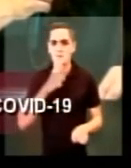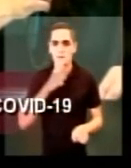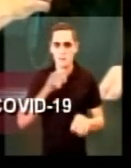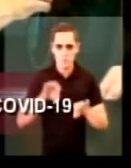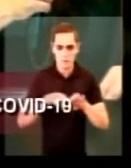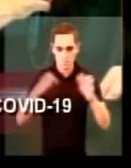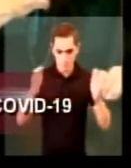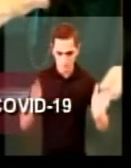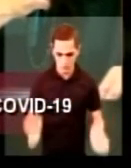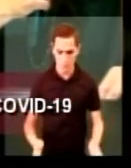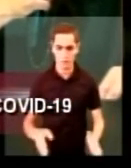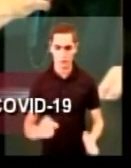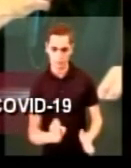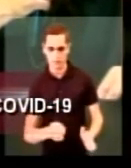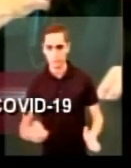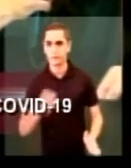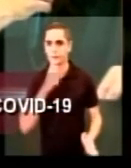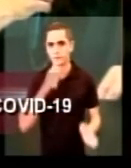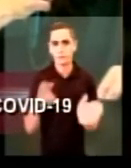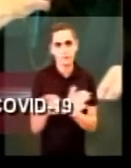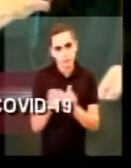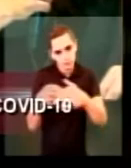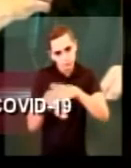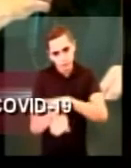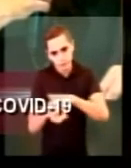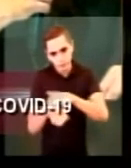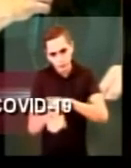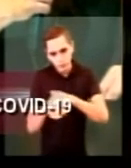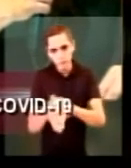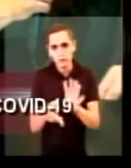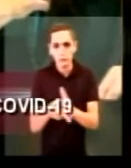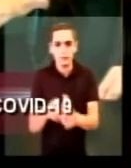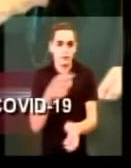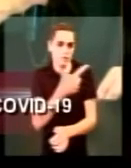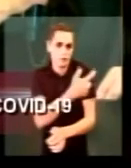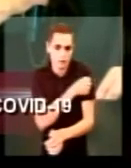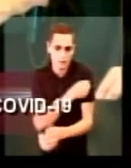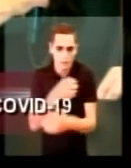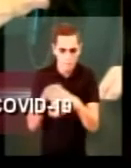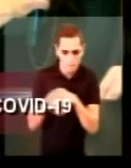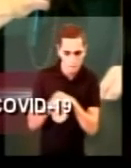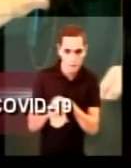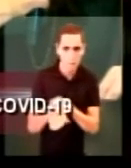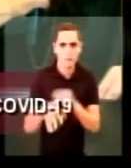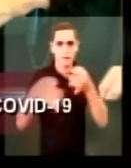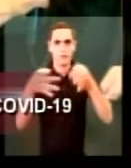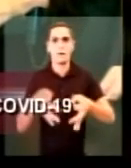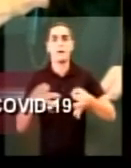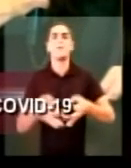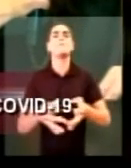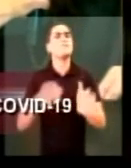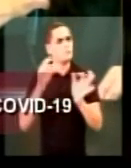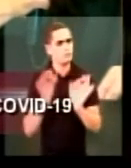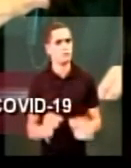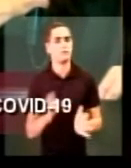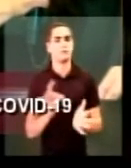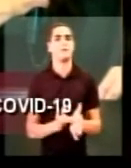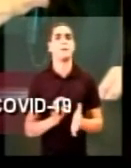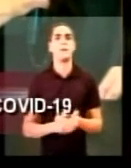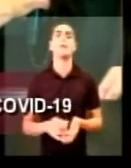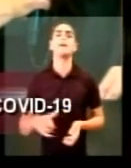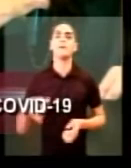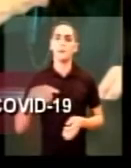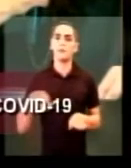nas nossas unidades são câmaras científicas específicas para conservação de vacinas. Também estamos adquirindo freezer para conservação